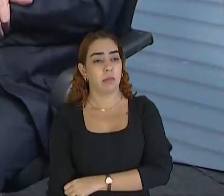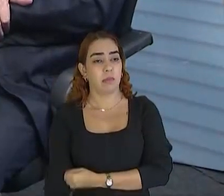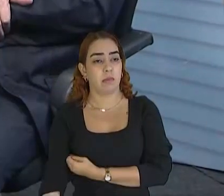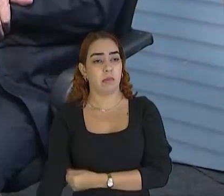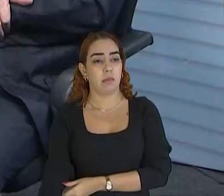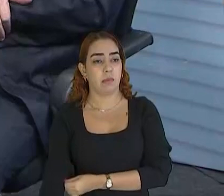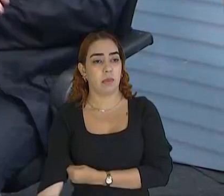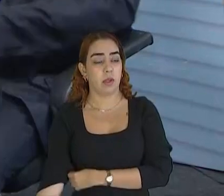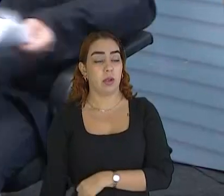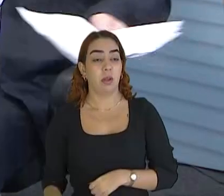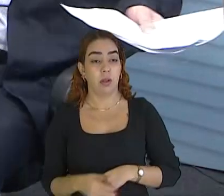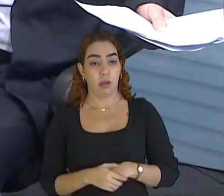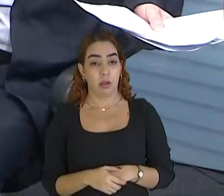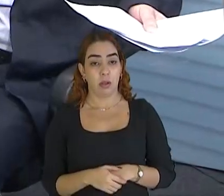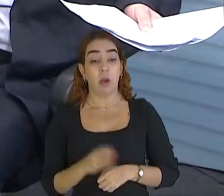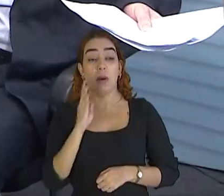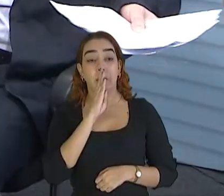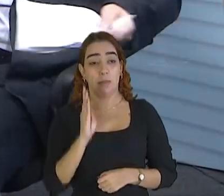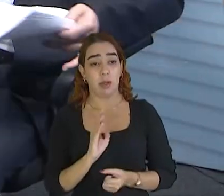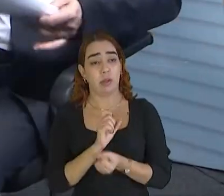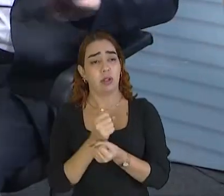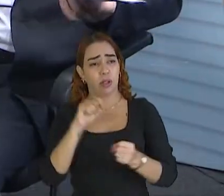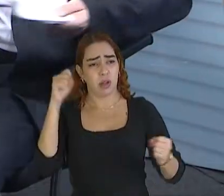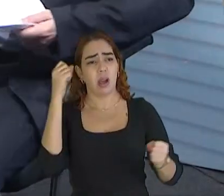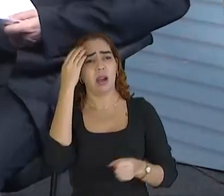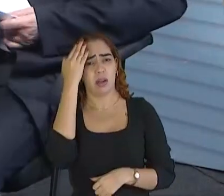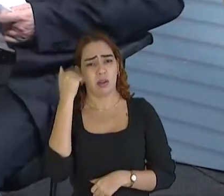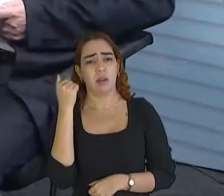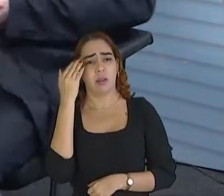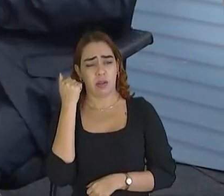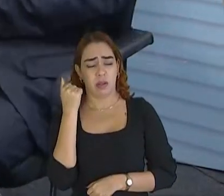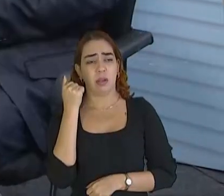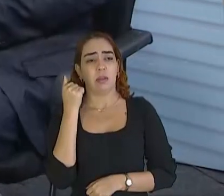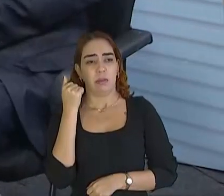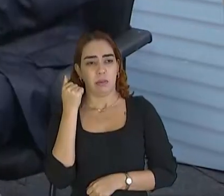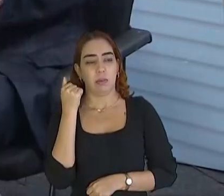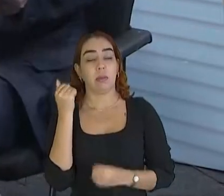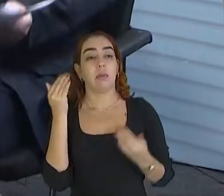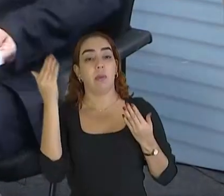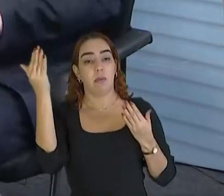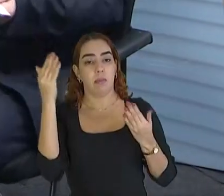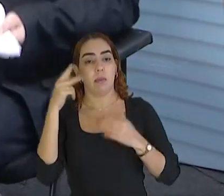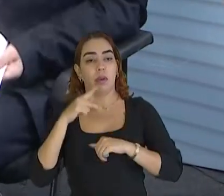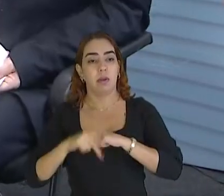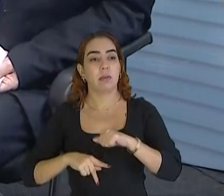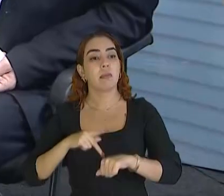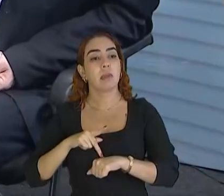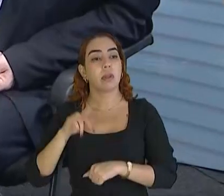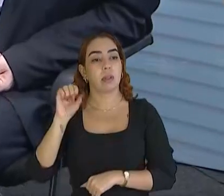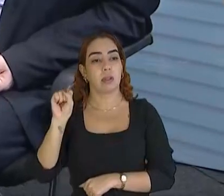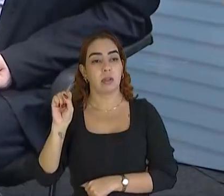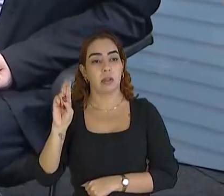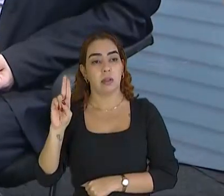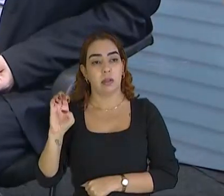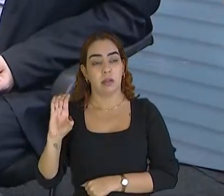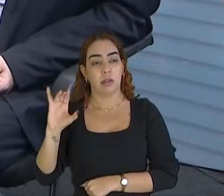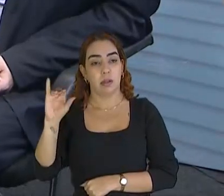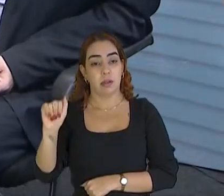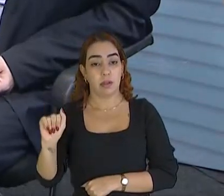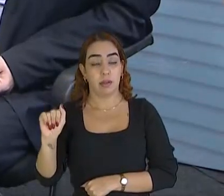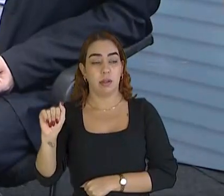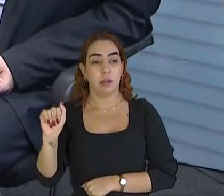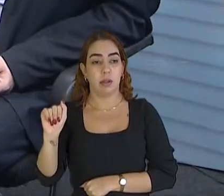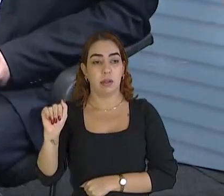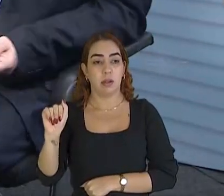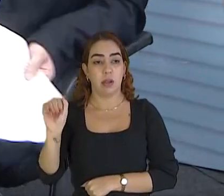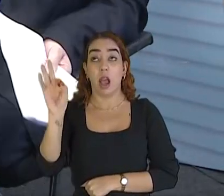a escala dos problemas aqui... Eu sei que o Brasil é imenso, né? O Brasil cabe quanto a Suécia no Brasil? Não, a população inteira de um país é a